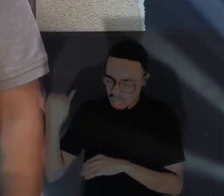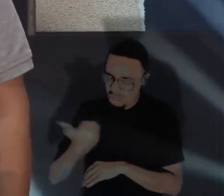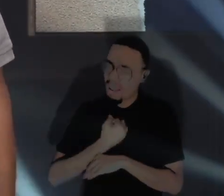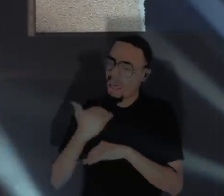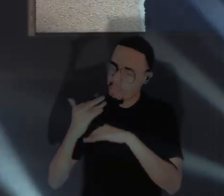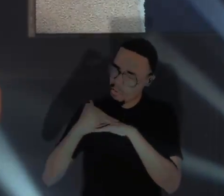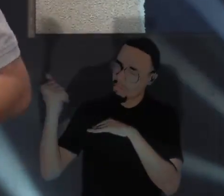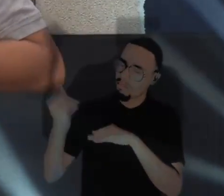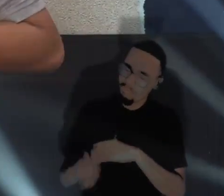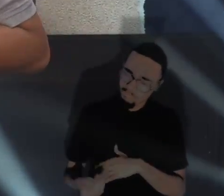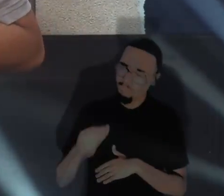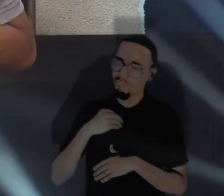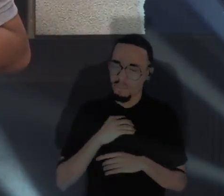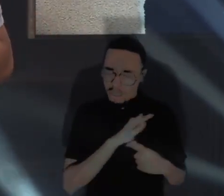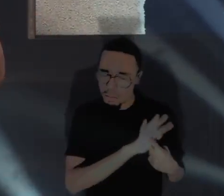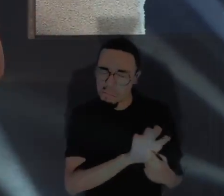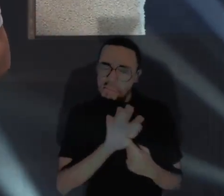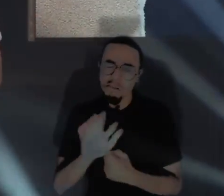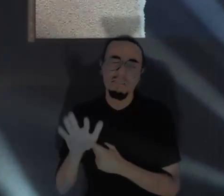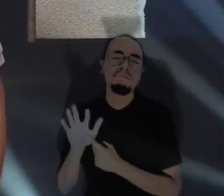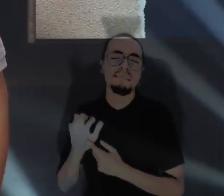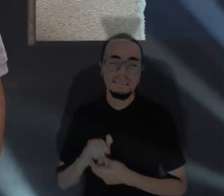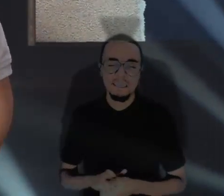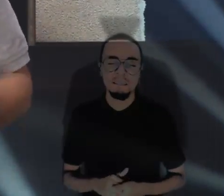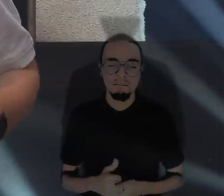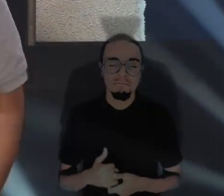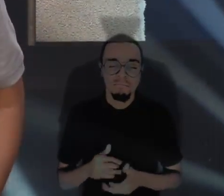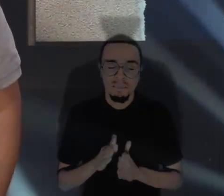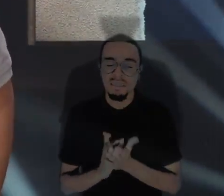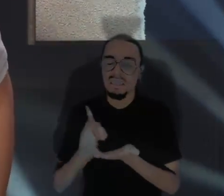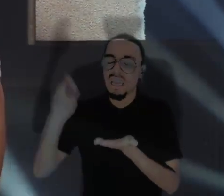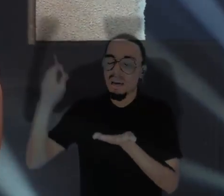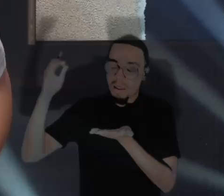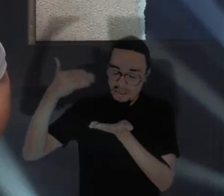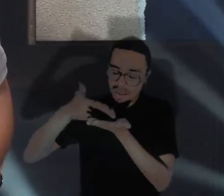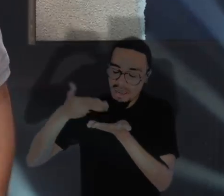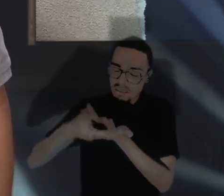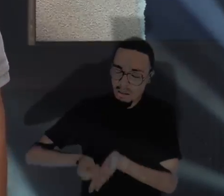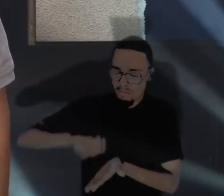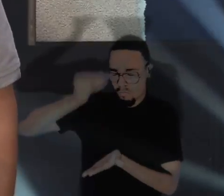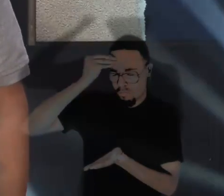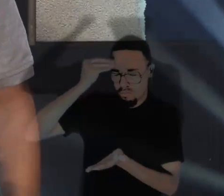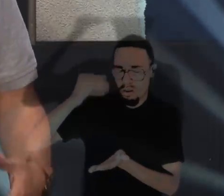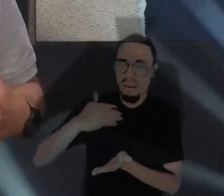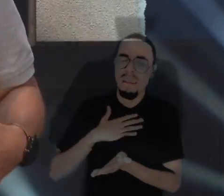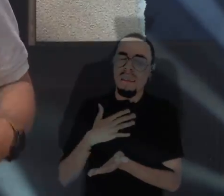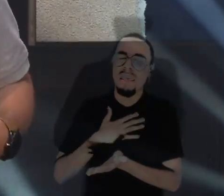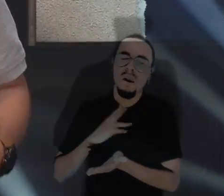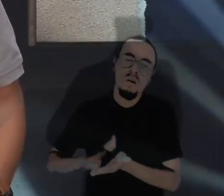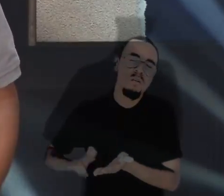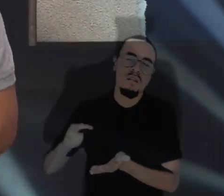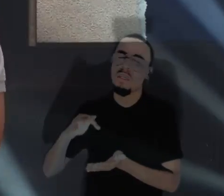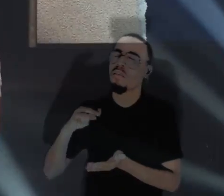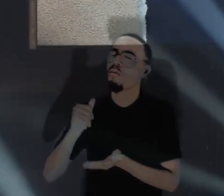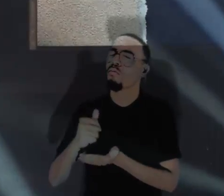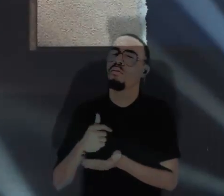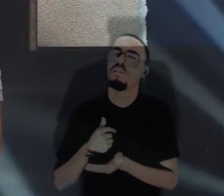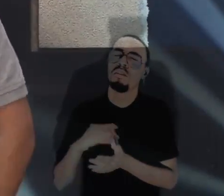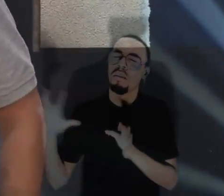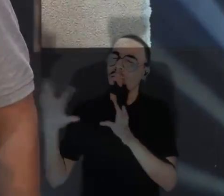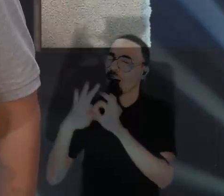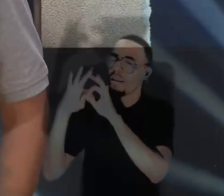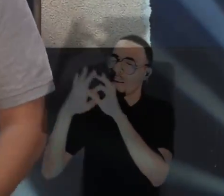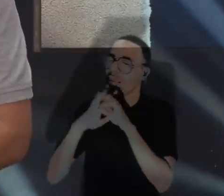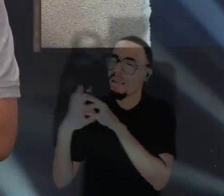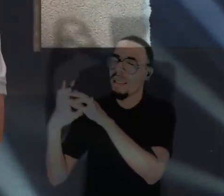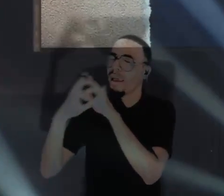evidência, uma semana onde a palavra vai ser o que eu carrego, e a aliança contigo é a minha força, uma semana onde eu sairei do